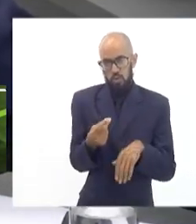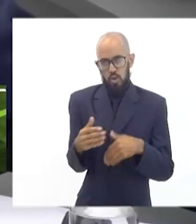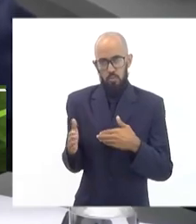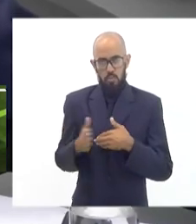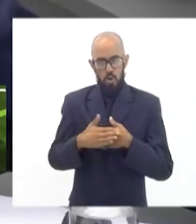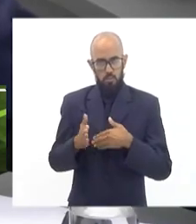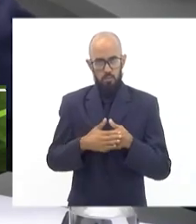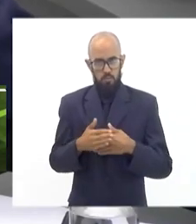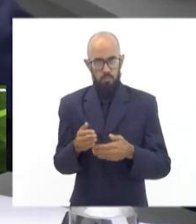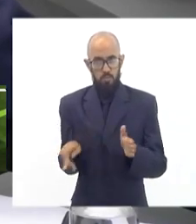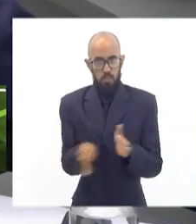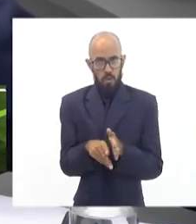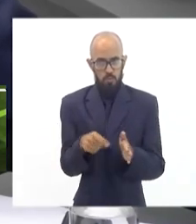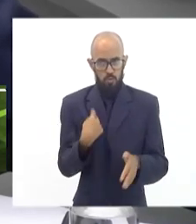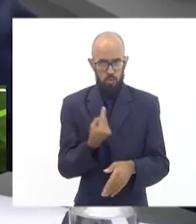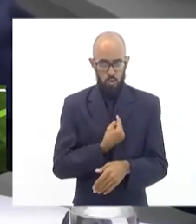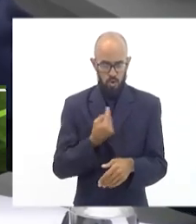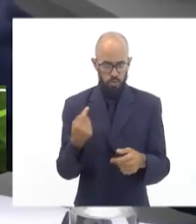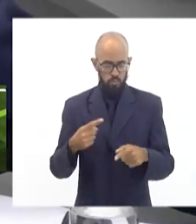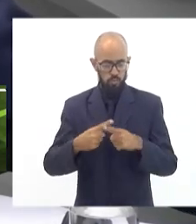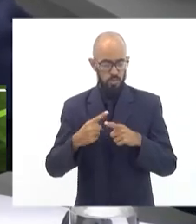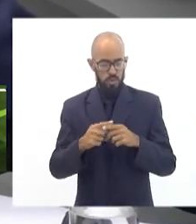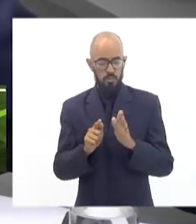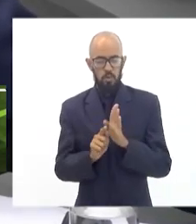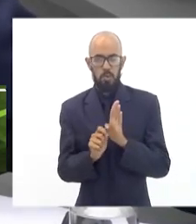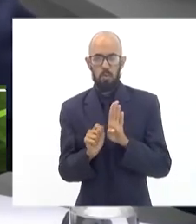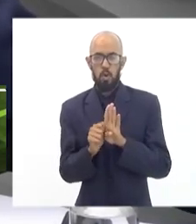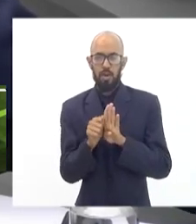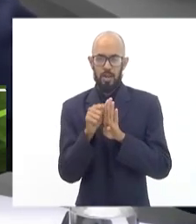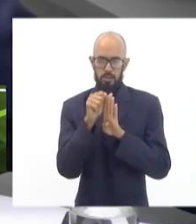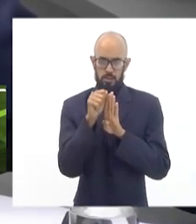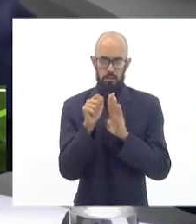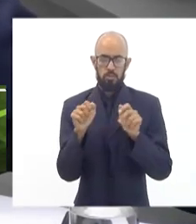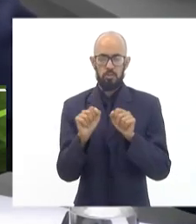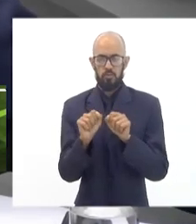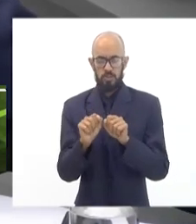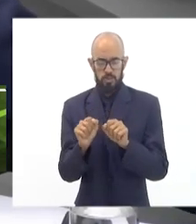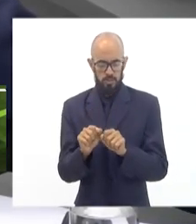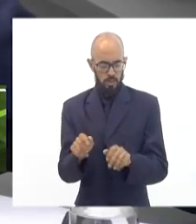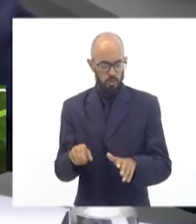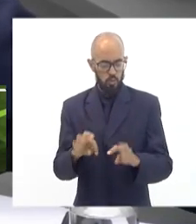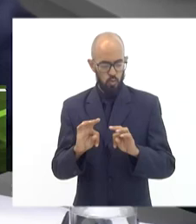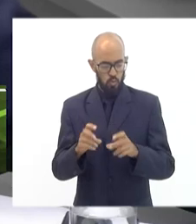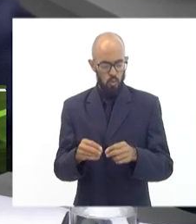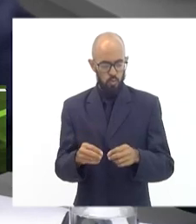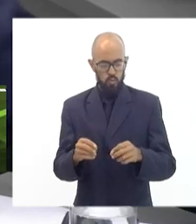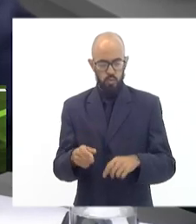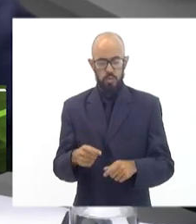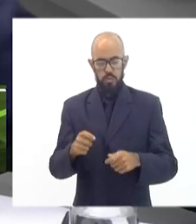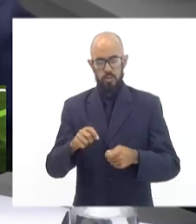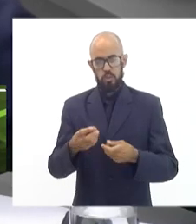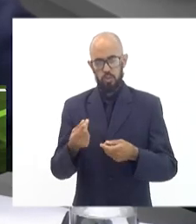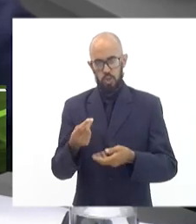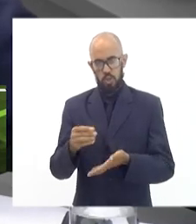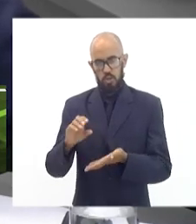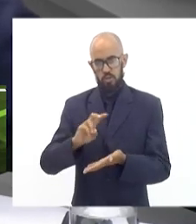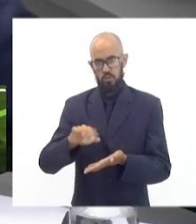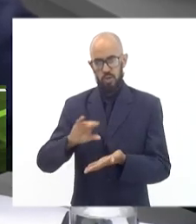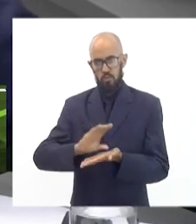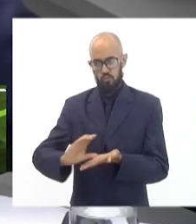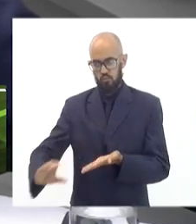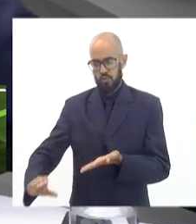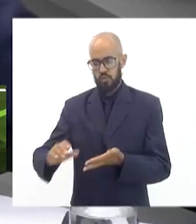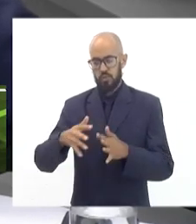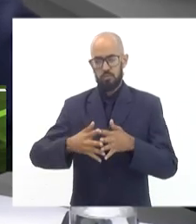Jesus porque é toda uma burocracia para ser feito então esses recursos todos nós vamos colocar